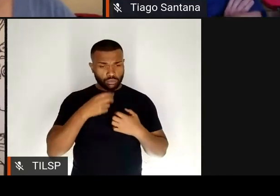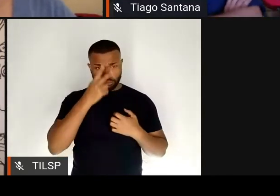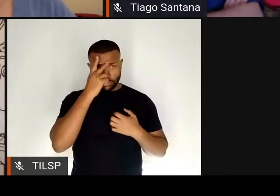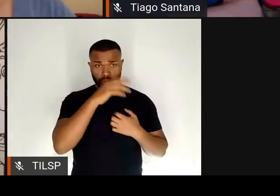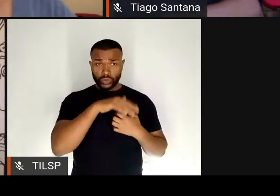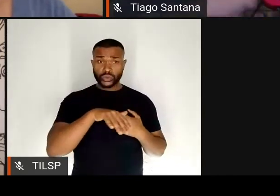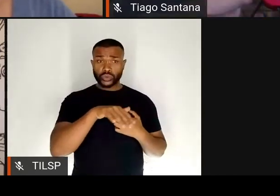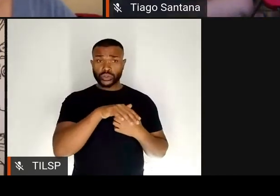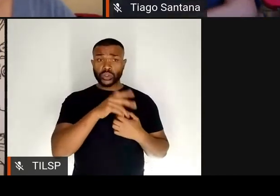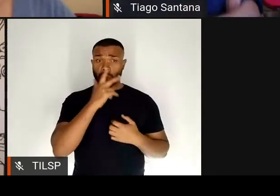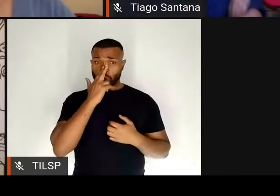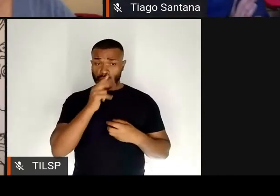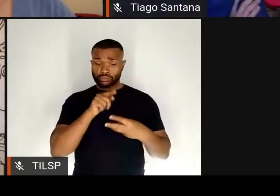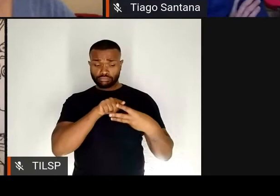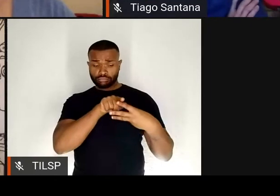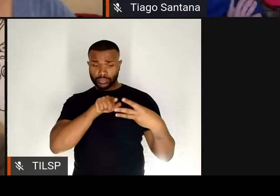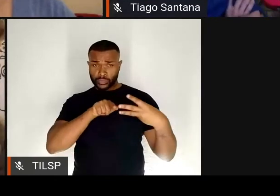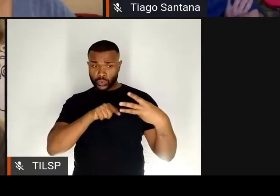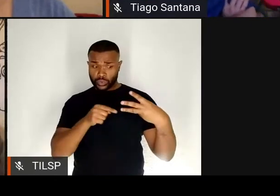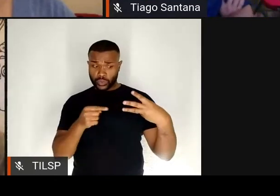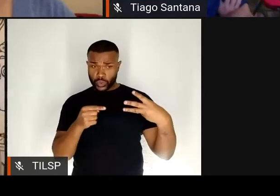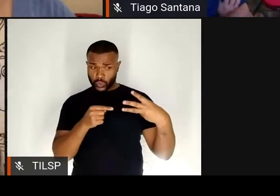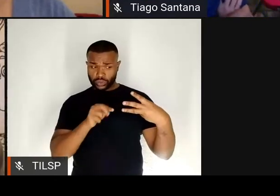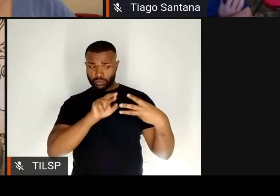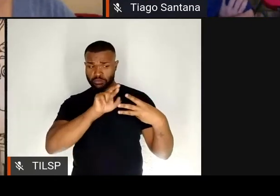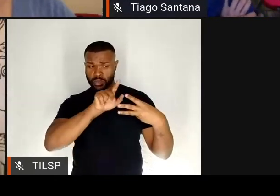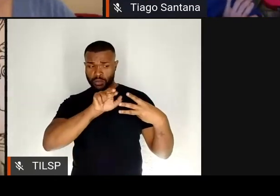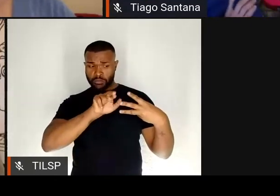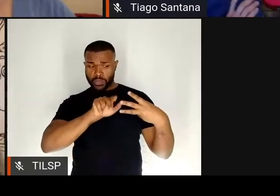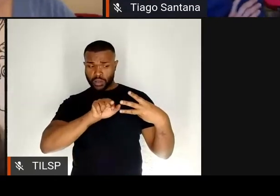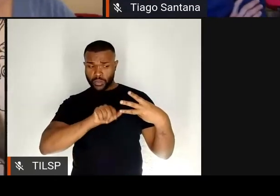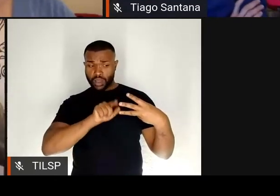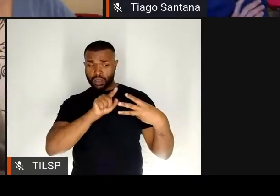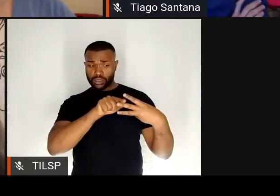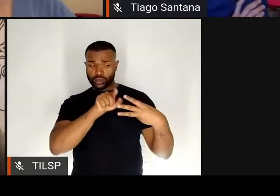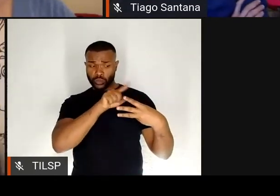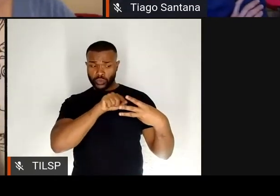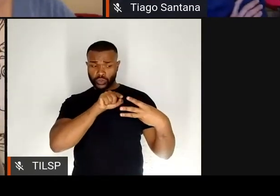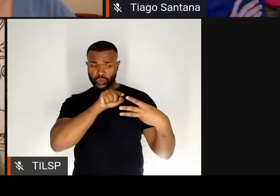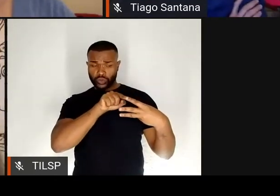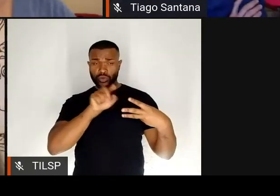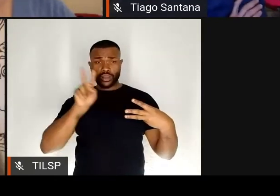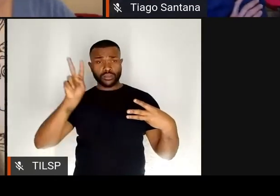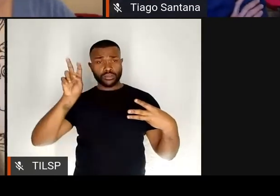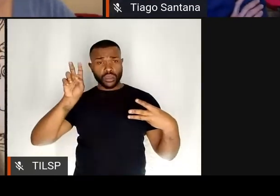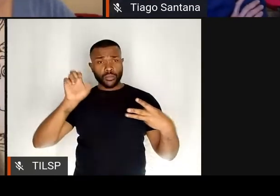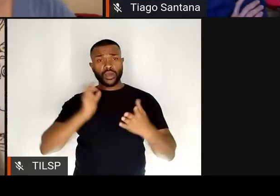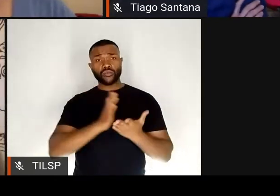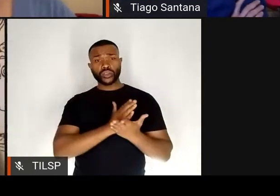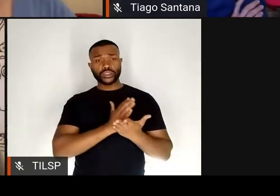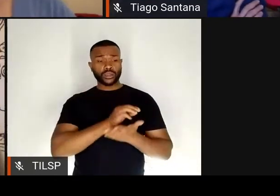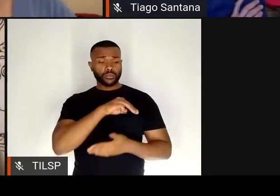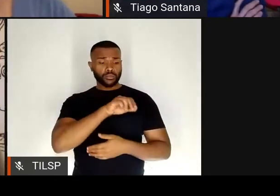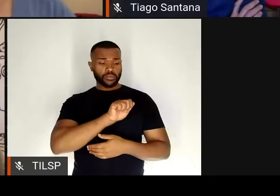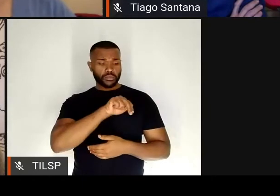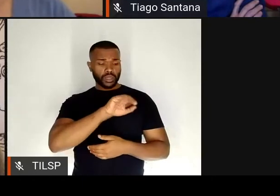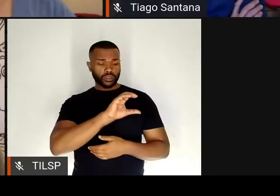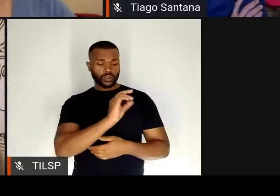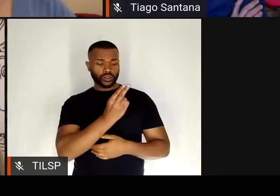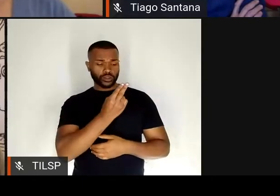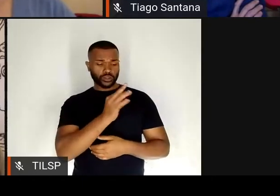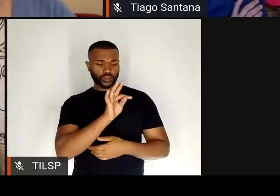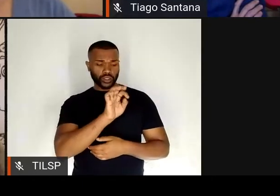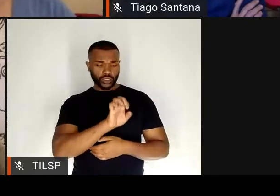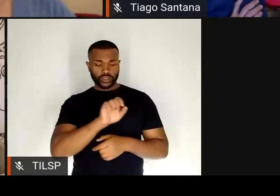Acho que questões bastante distintas, né? Uma mais objetiva sobre essa relação Manchete-Cruzeiro, né? Específica,